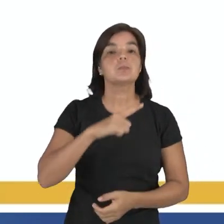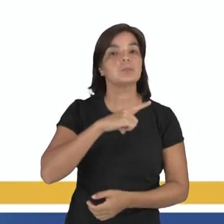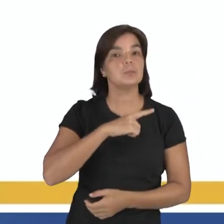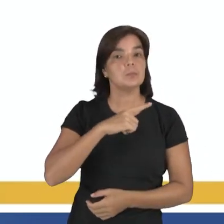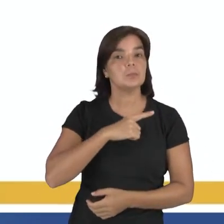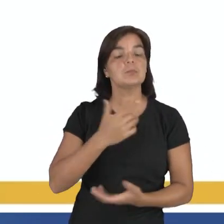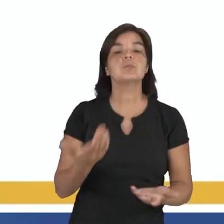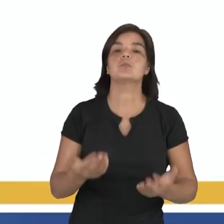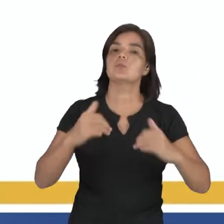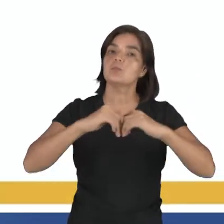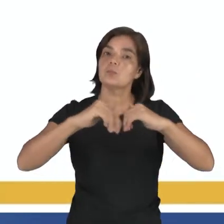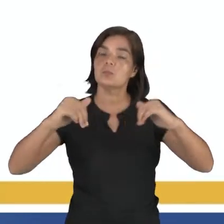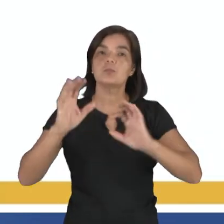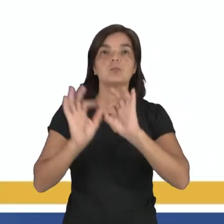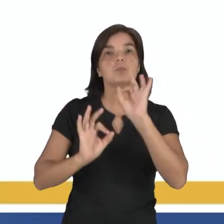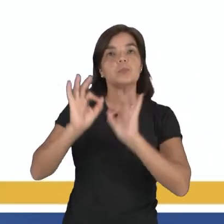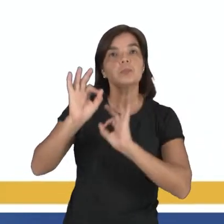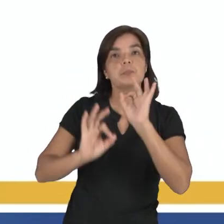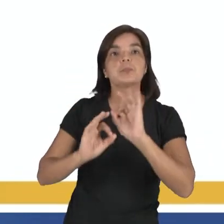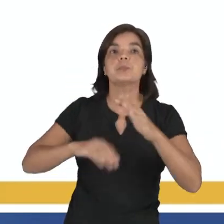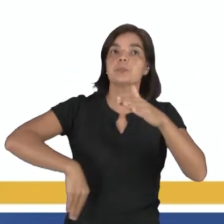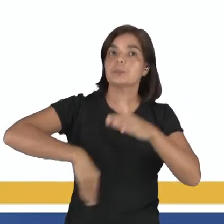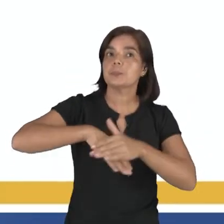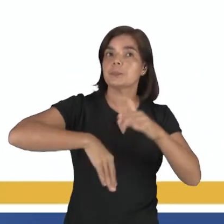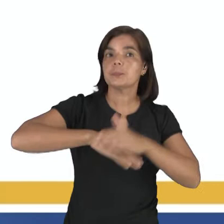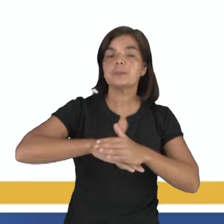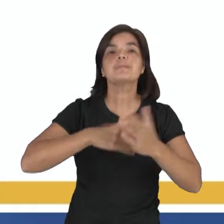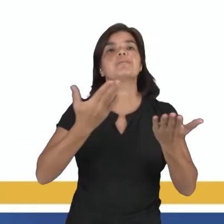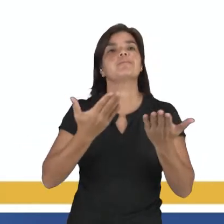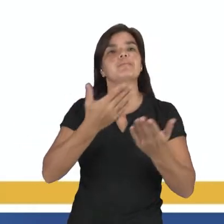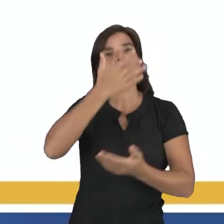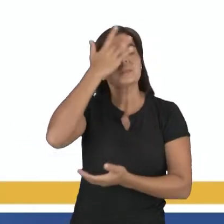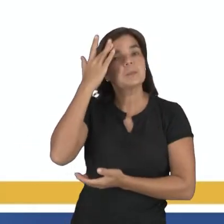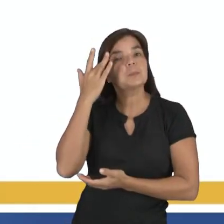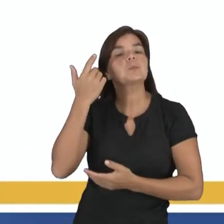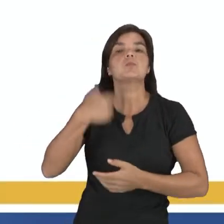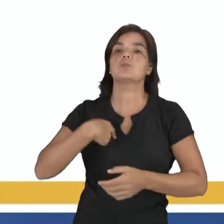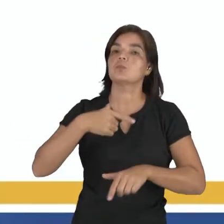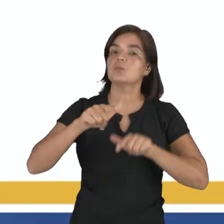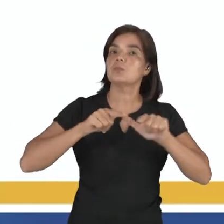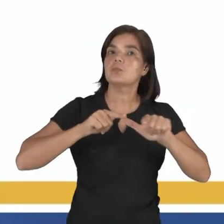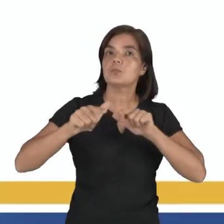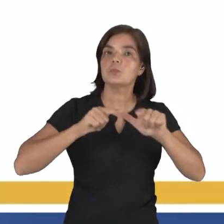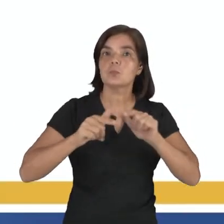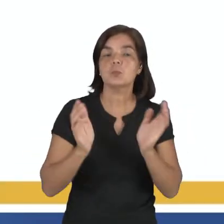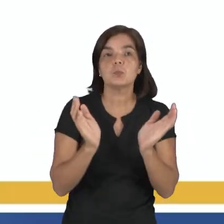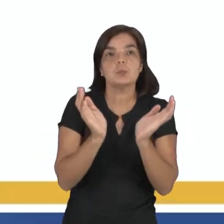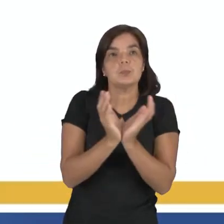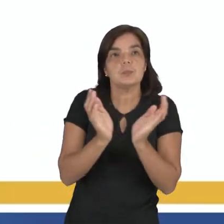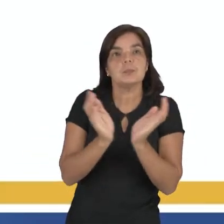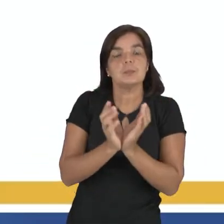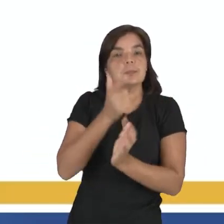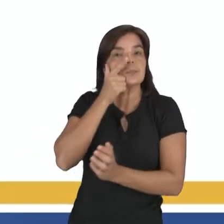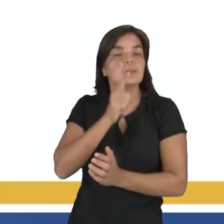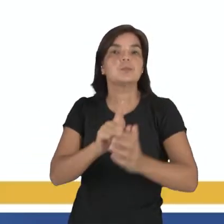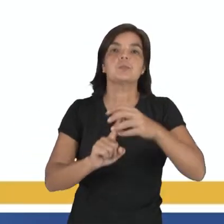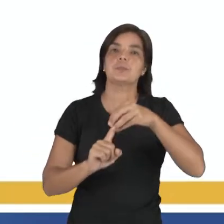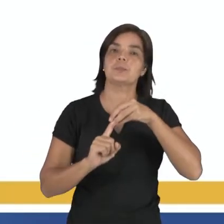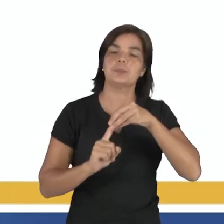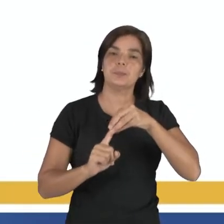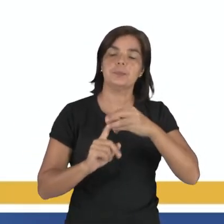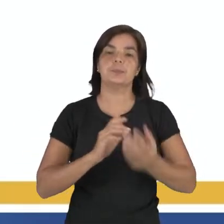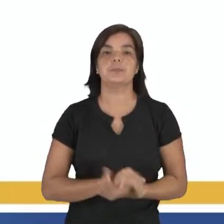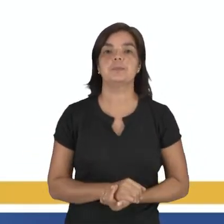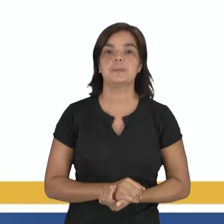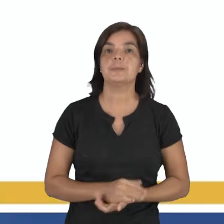componentes, divisão ou organização dos jogadores a partir de suas posições e o trabalho em conjunto para alcance